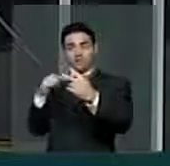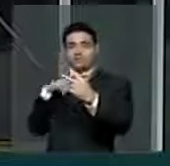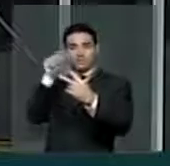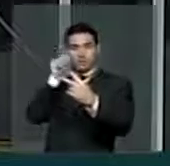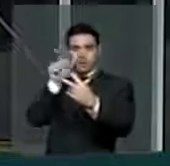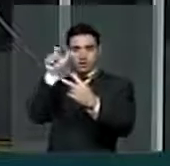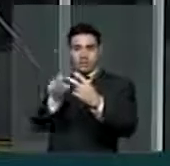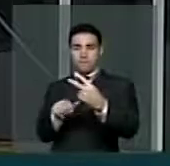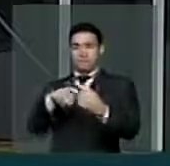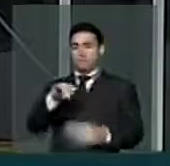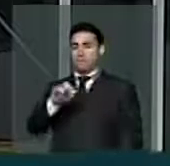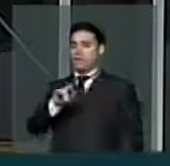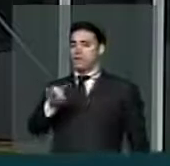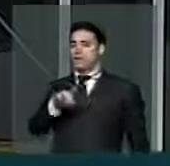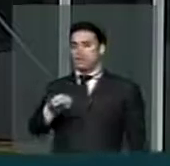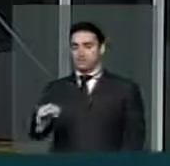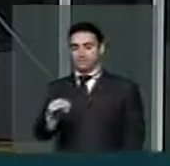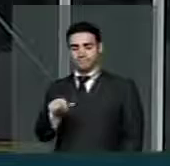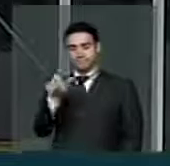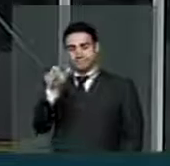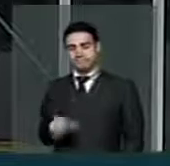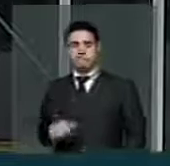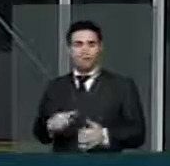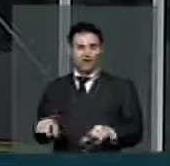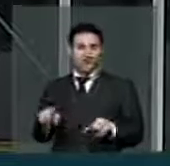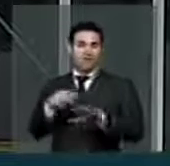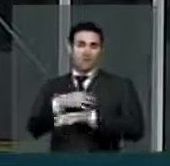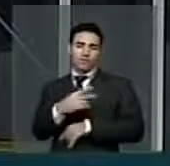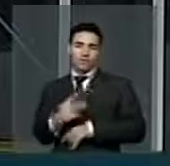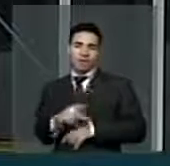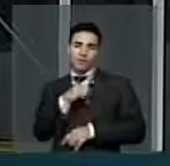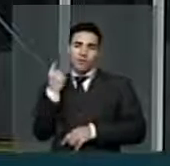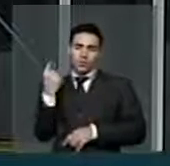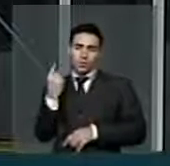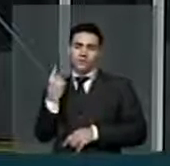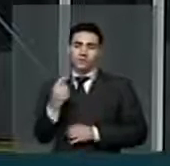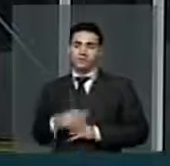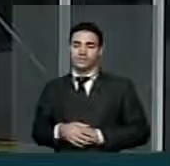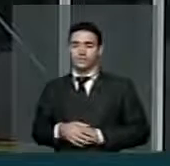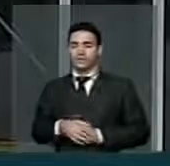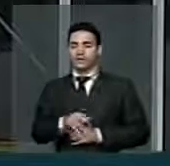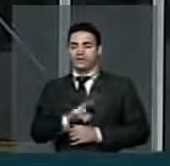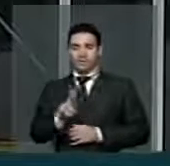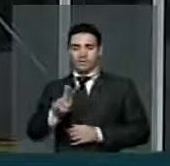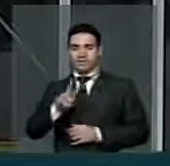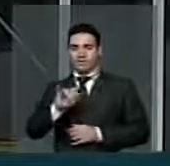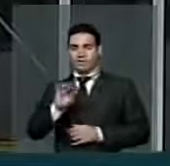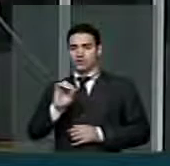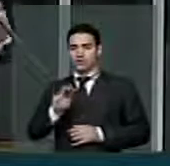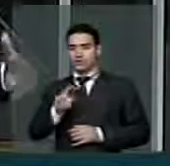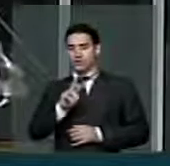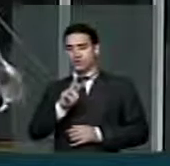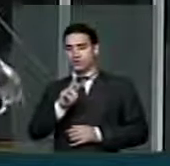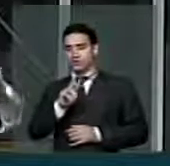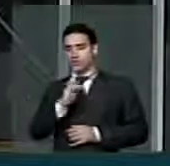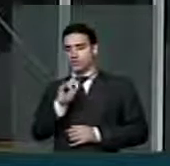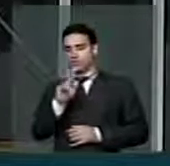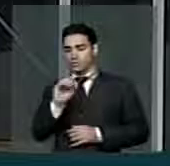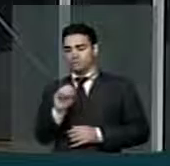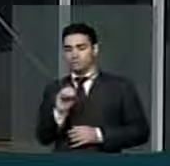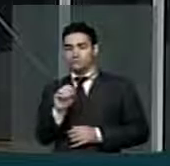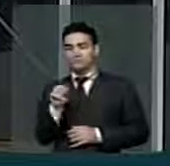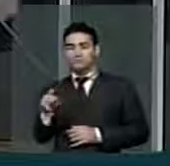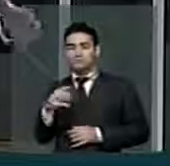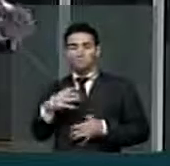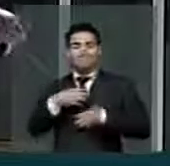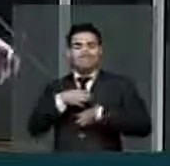dor, a dor da perda do seu filho, Vitor Hugo, num combustível que